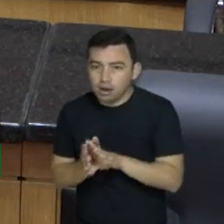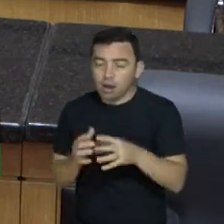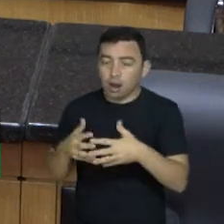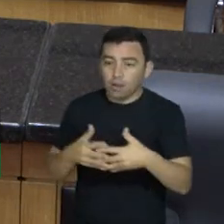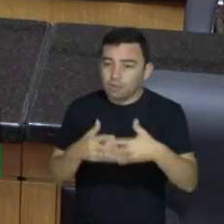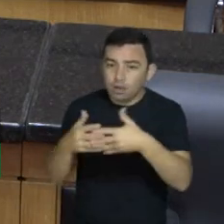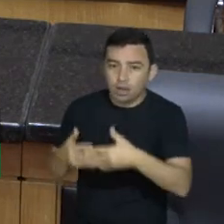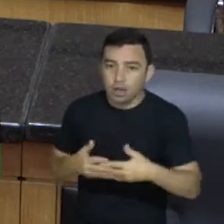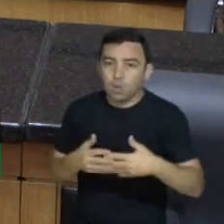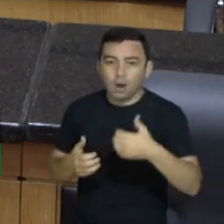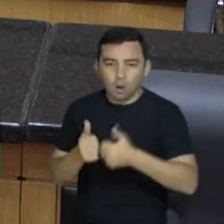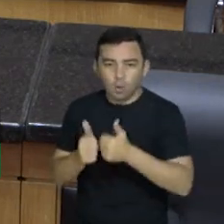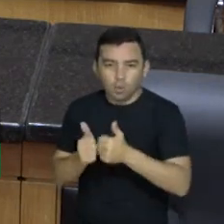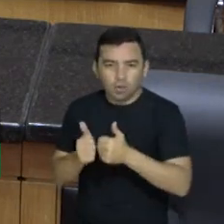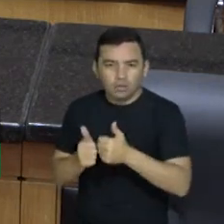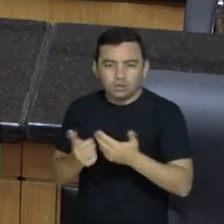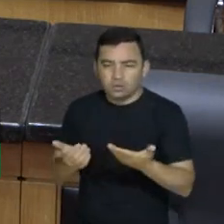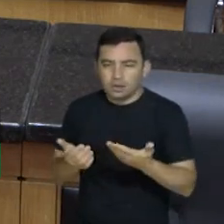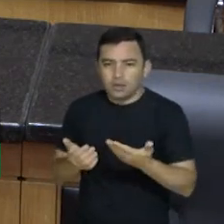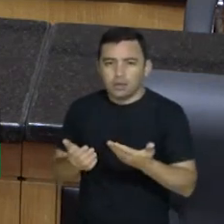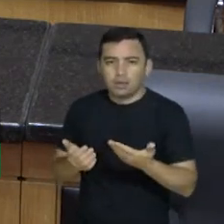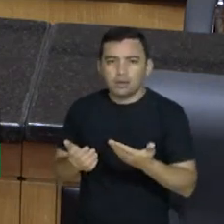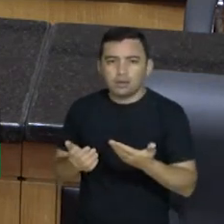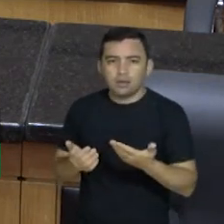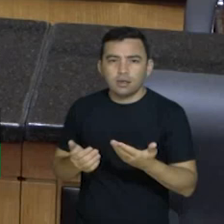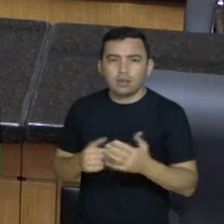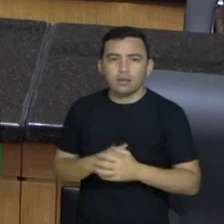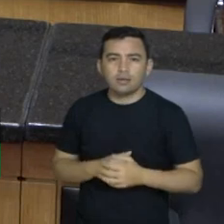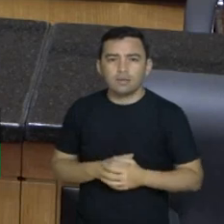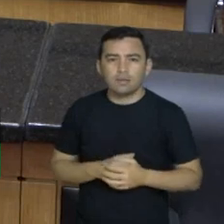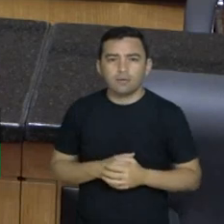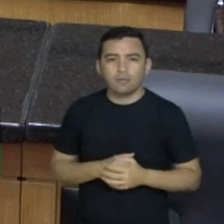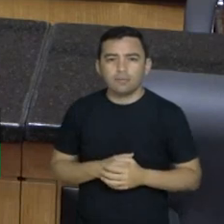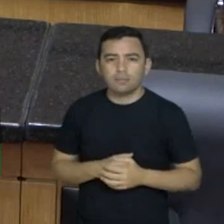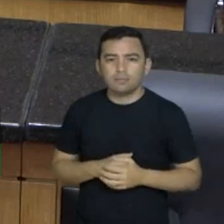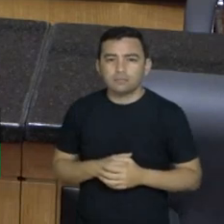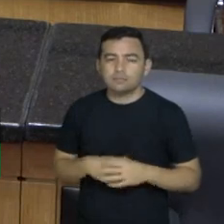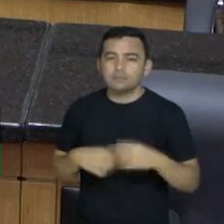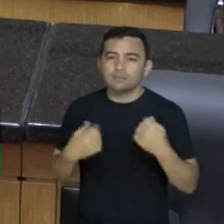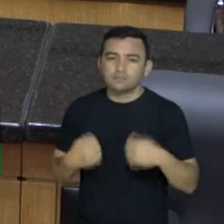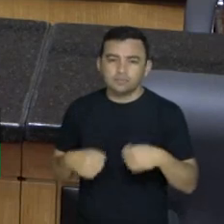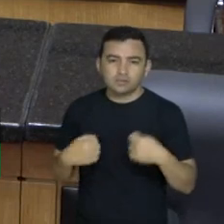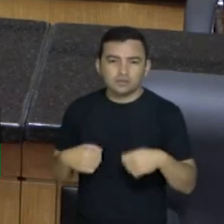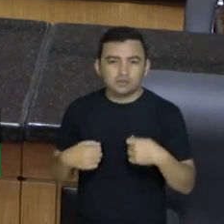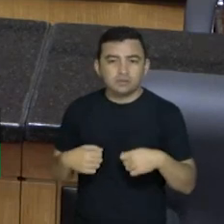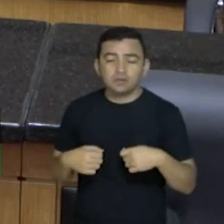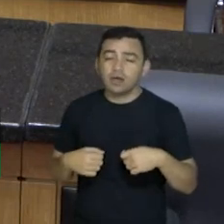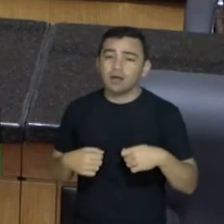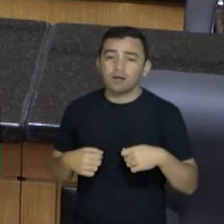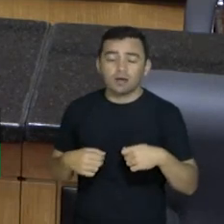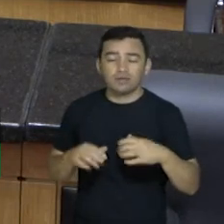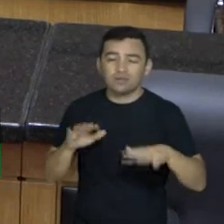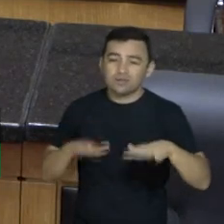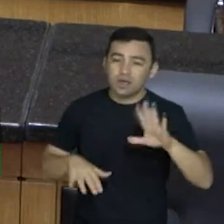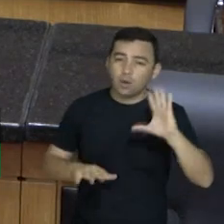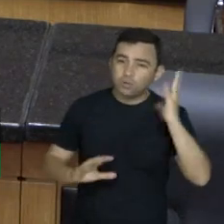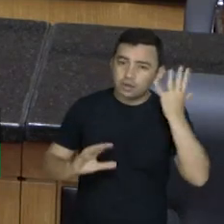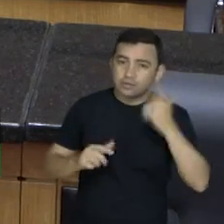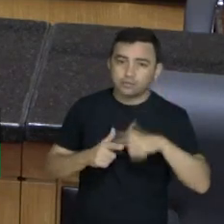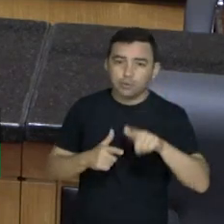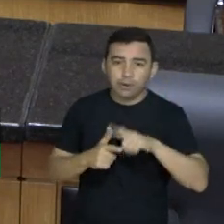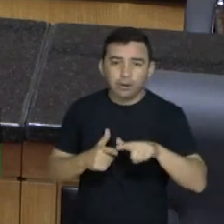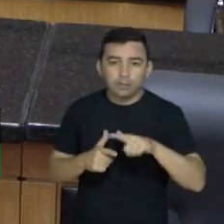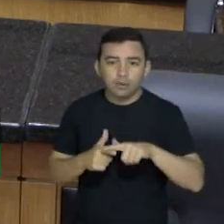na garagem por tempo vai para lavoura que nos traz uma Sinaleiro não acontece alguma coisa então simplesmente